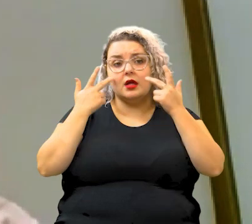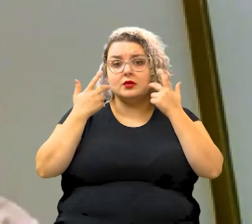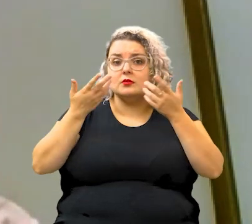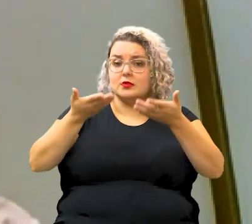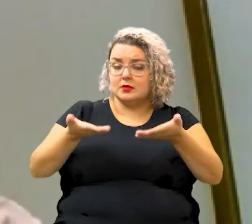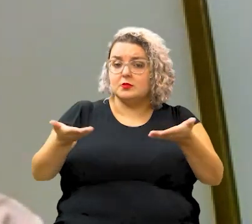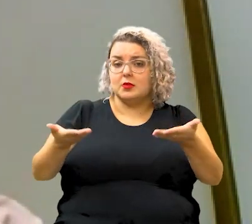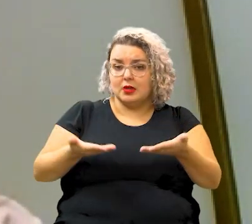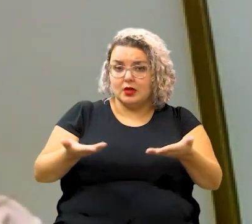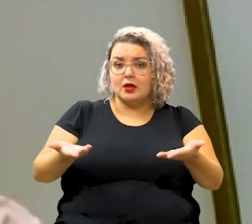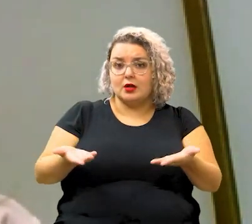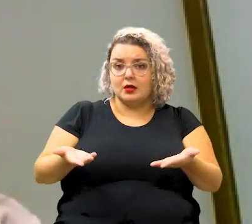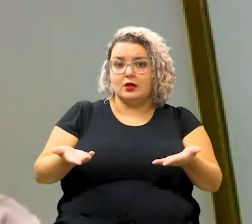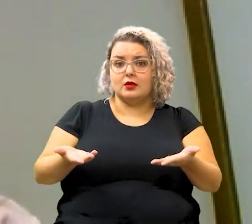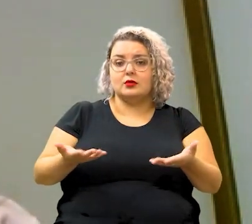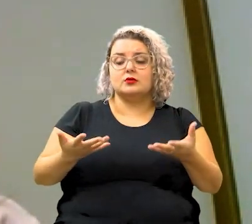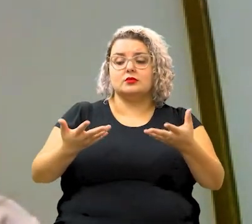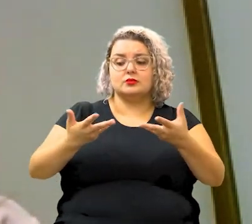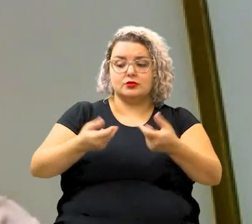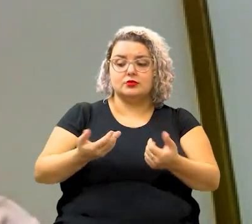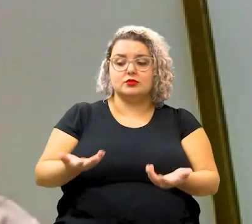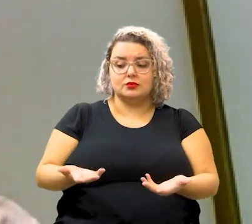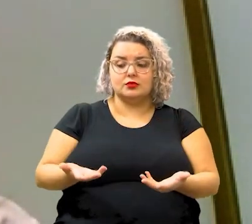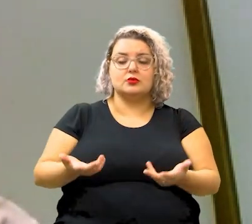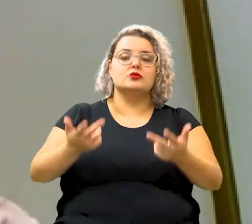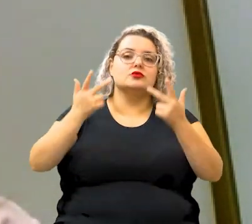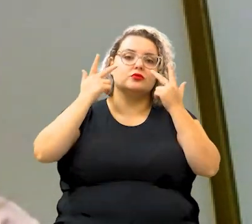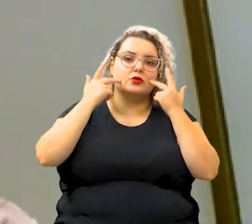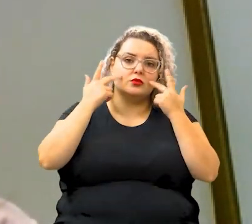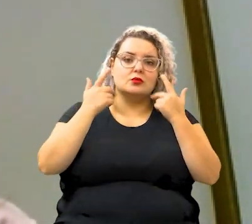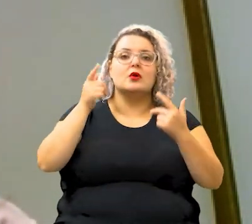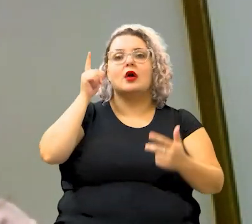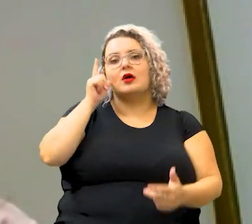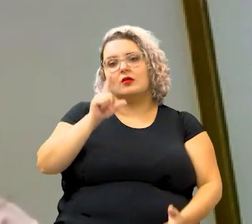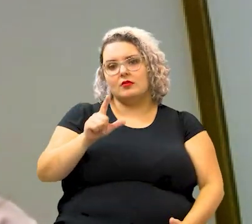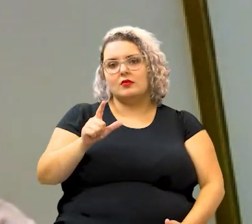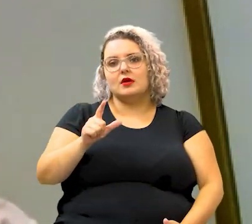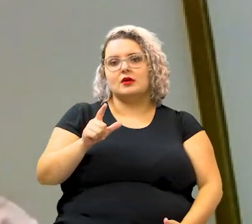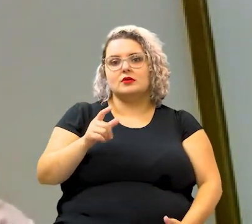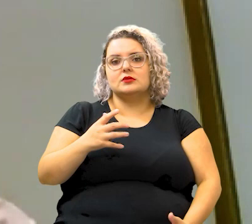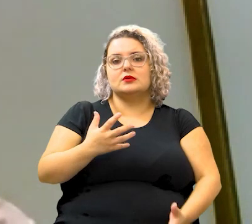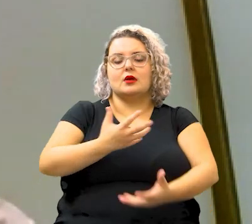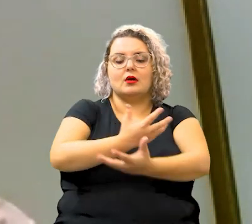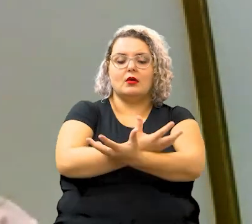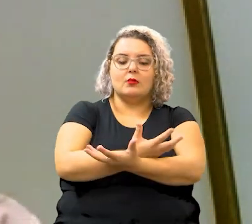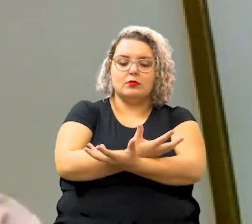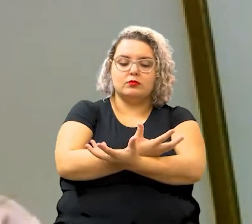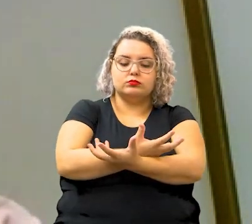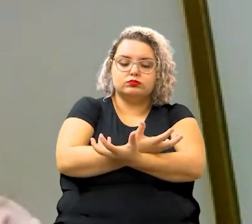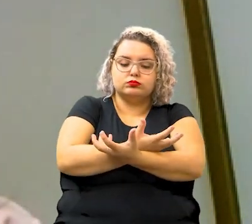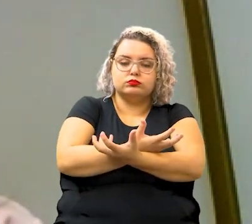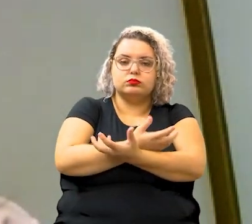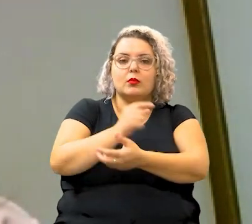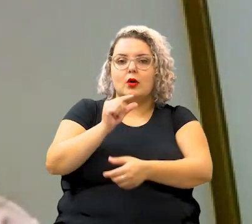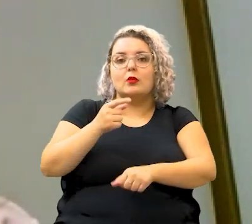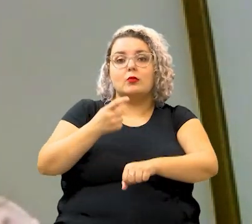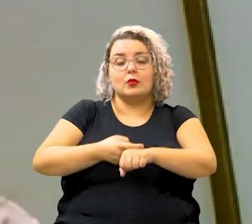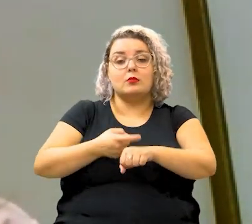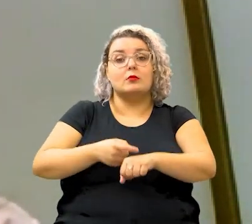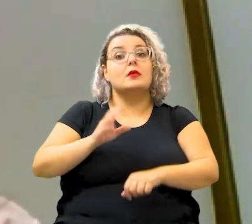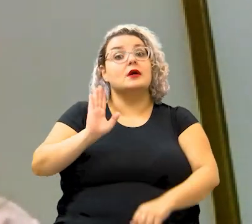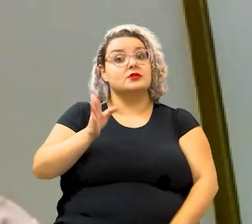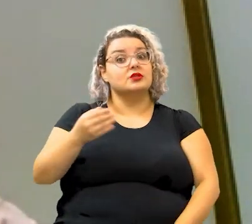provavelmente agora todo esse perfil do cálcio vai se normalizar e ela vai conseguir ganhar um pouco de massa óssea. Mas ela já tem uma